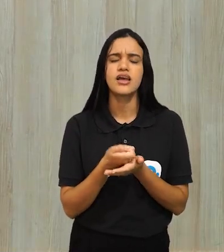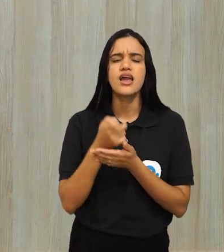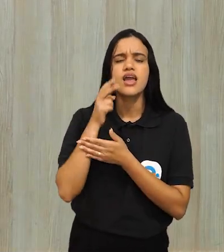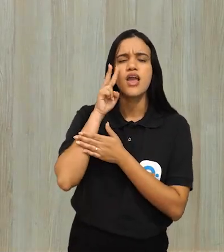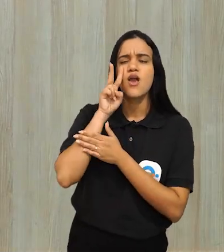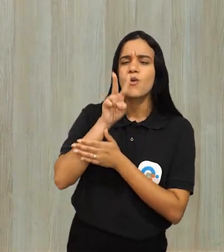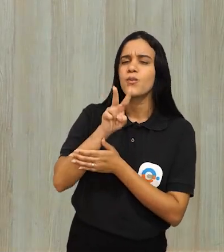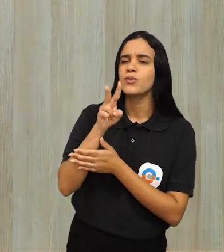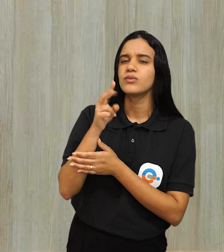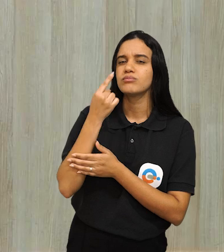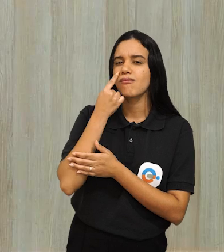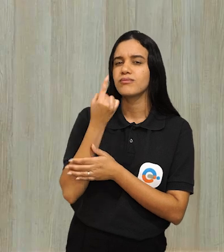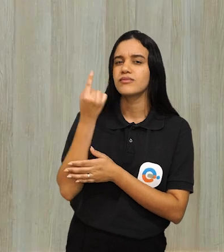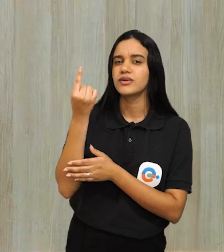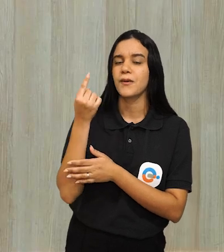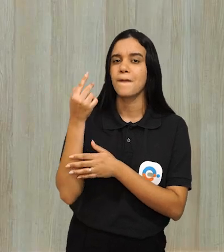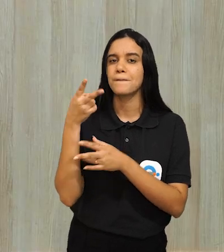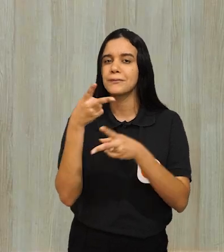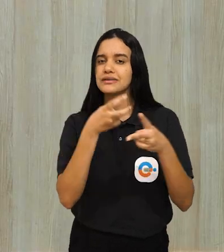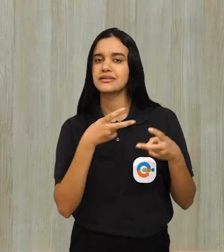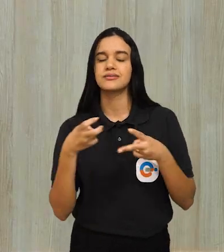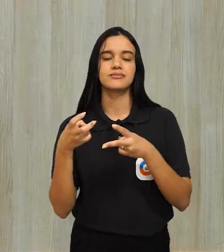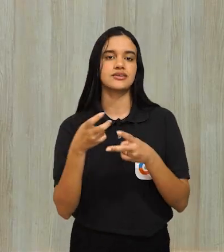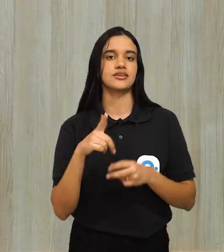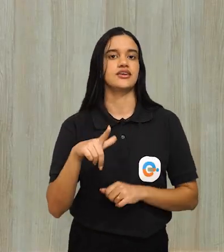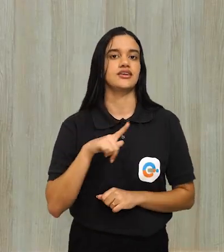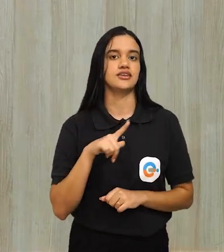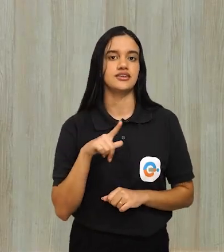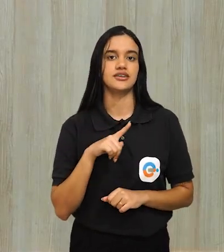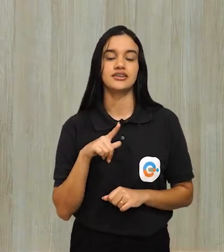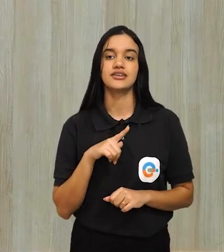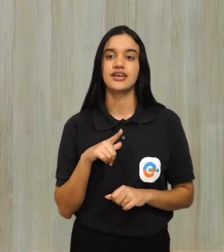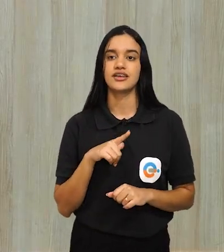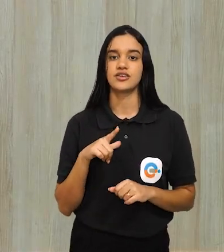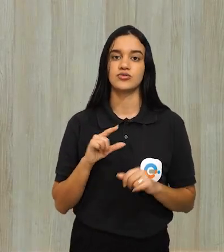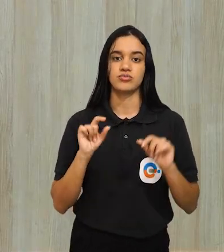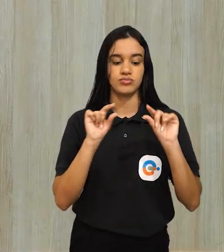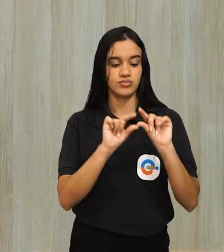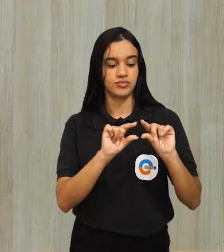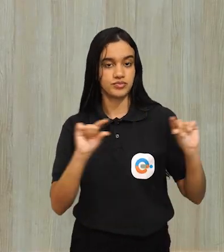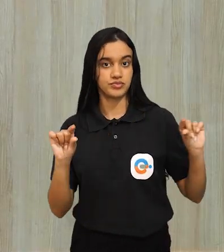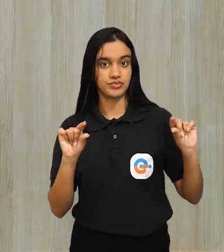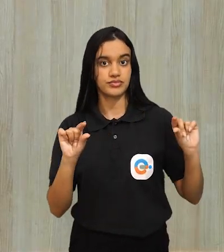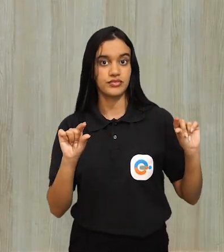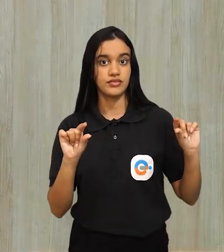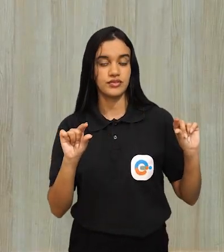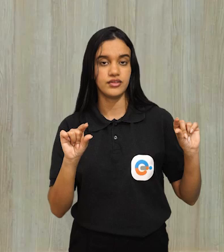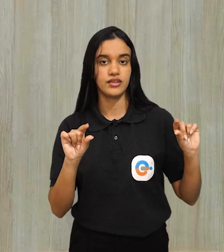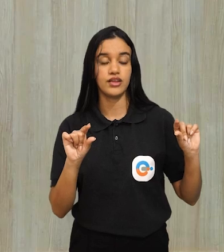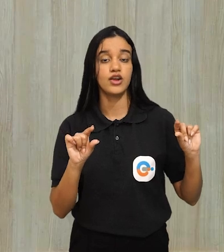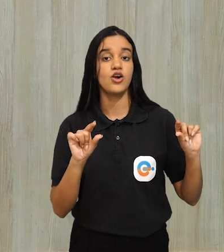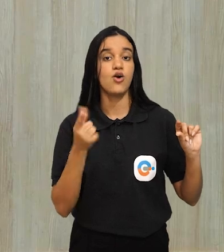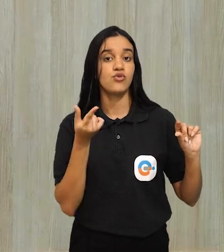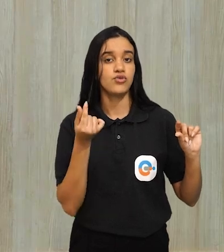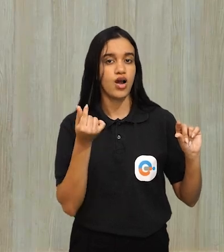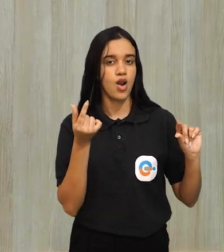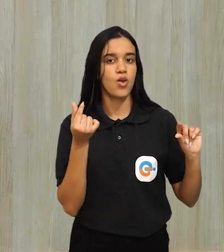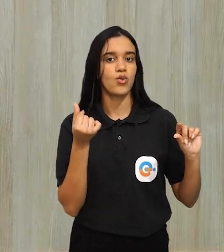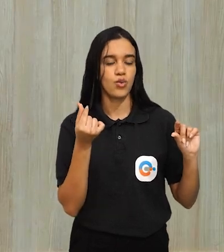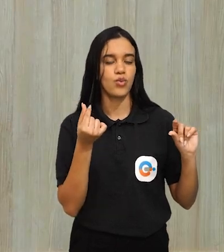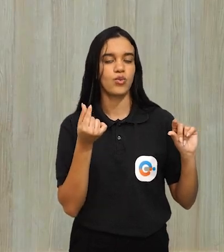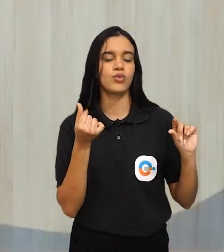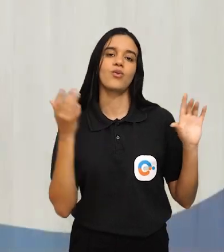olhando observando desse recorte eu tenho lá emb baixo ó até em destaque o valor total dessa